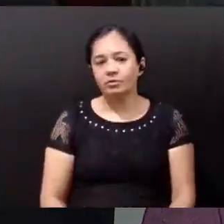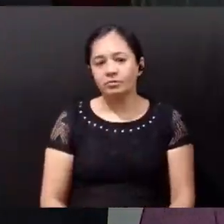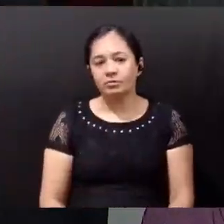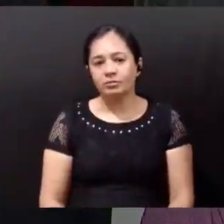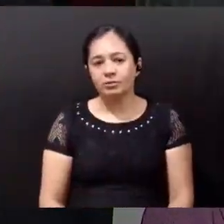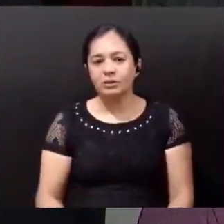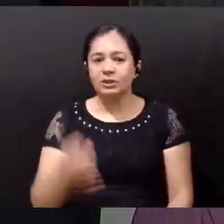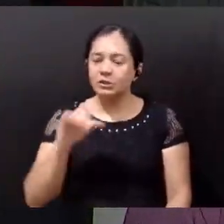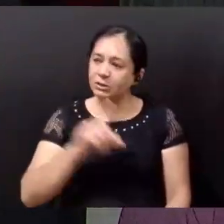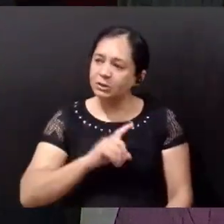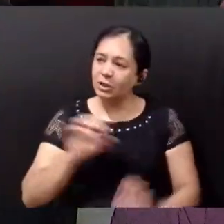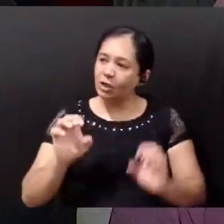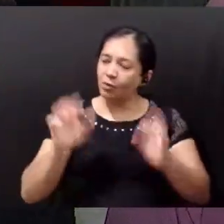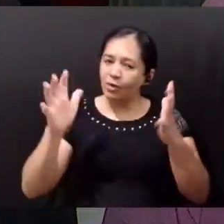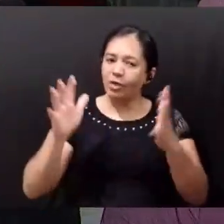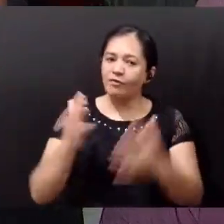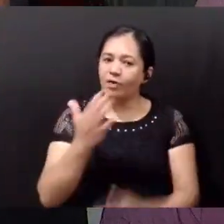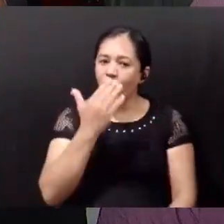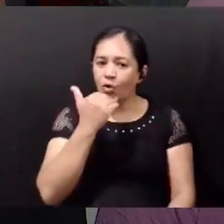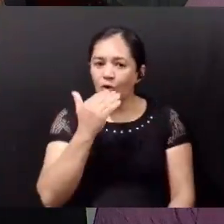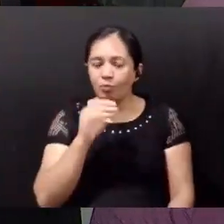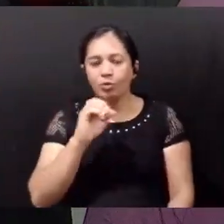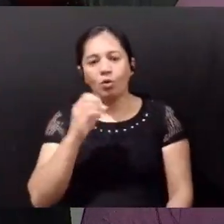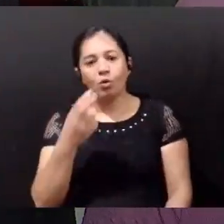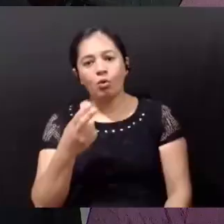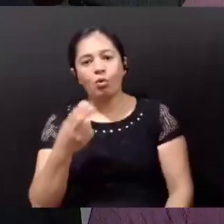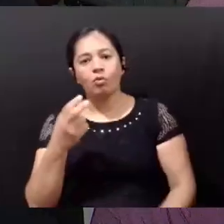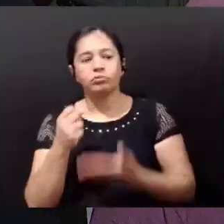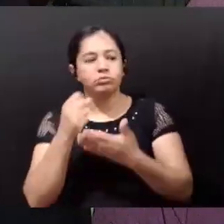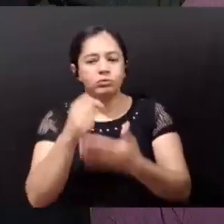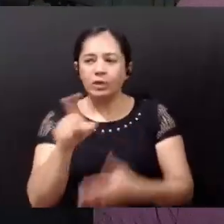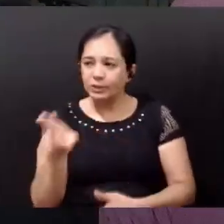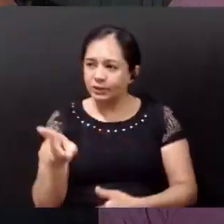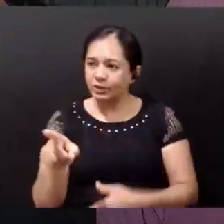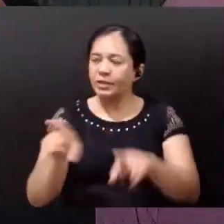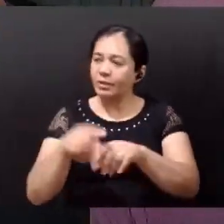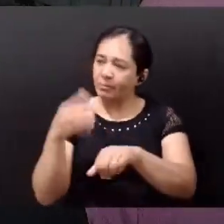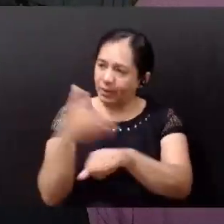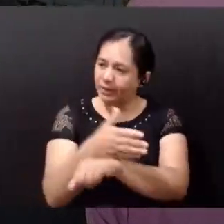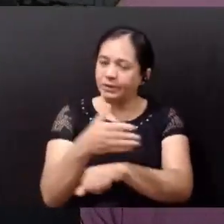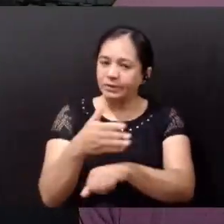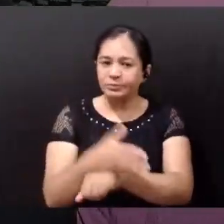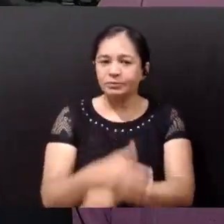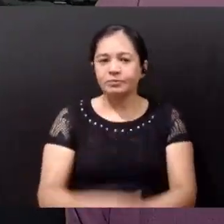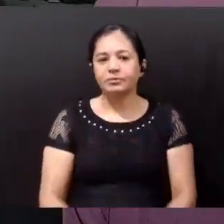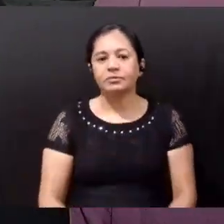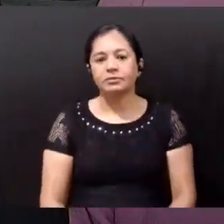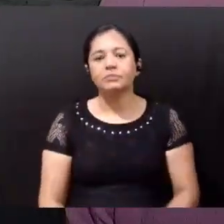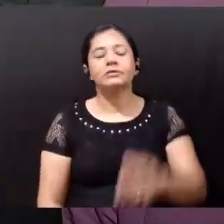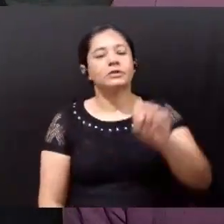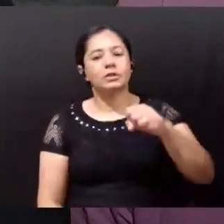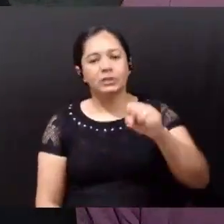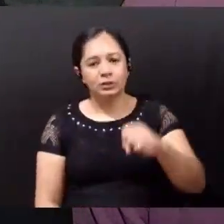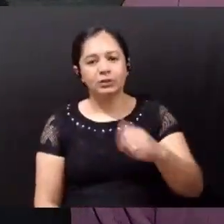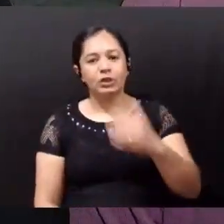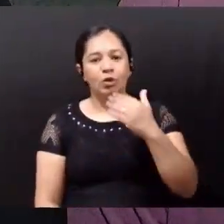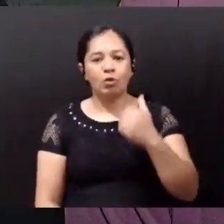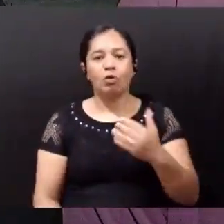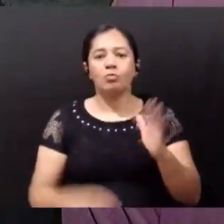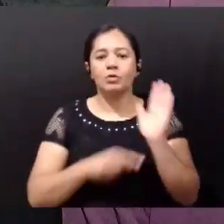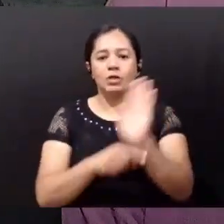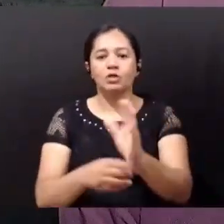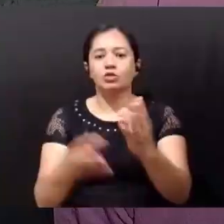eventos, jantares ou entrega de alimentos aqui, a senhora também vem e se alimenta? Vem, se alimenta e ajuda muita gente